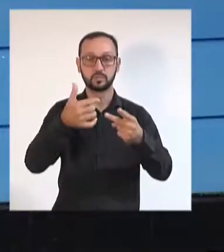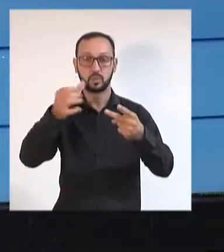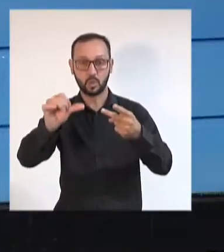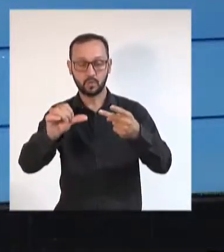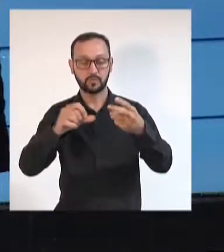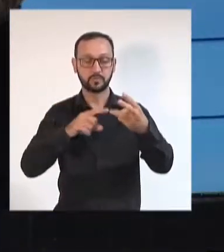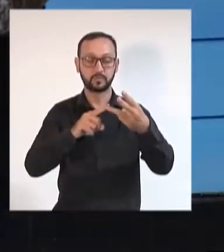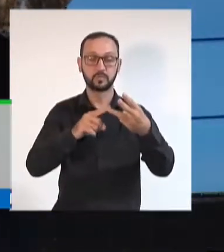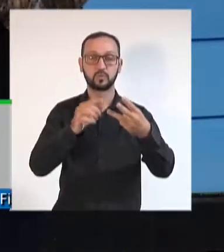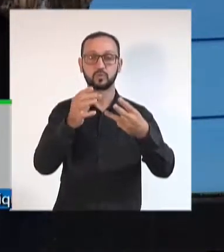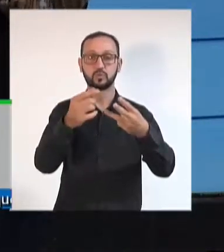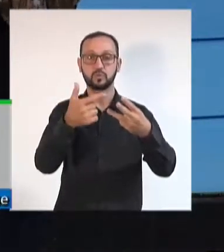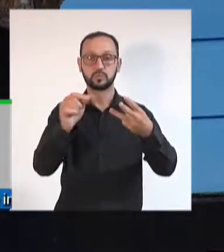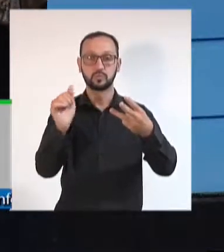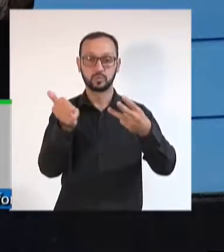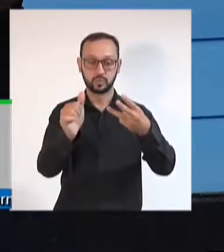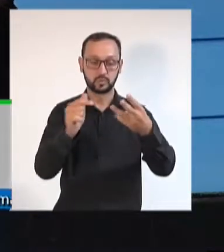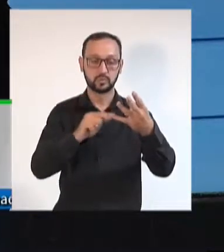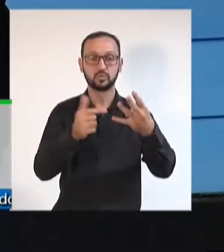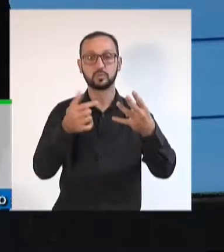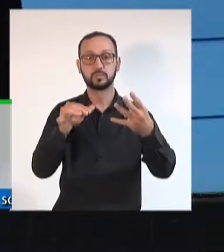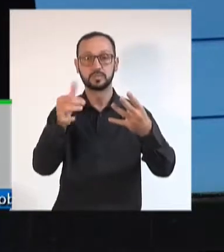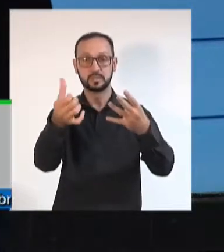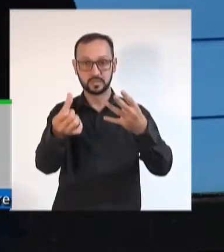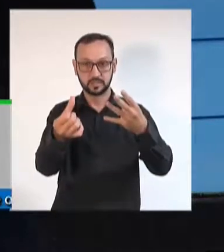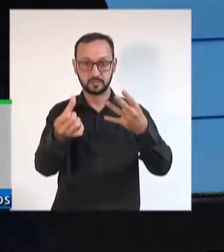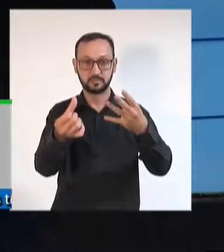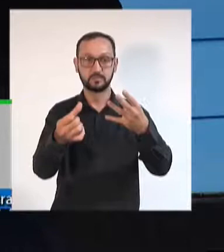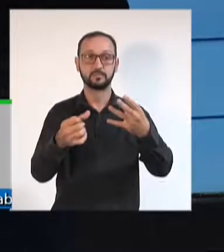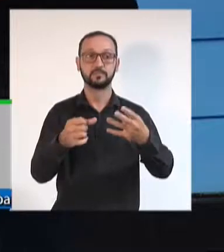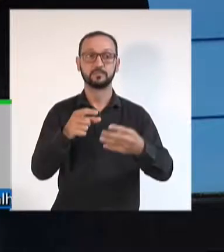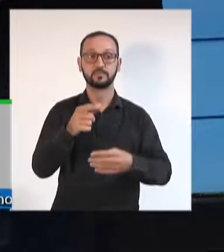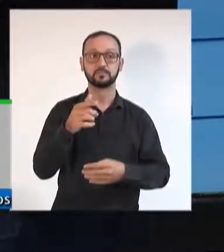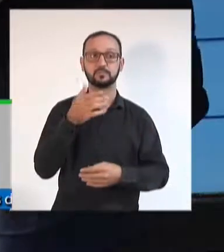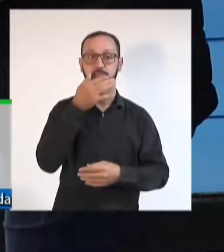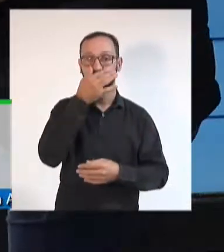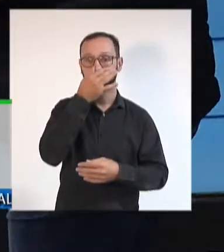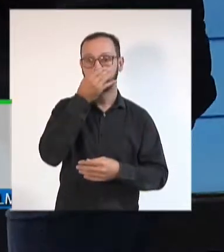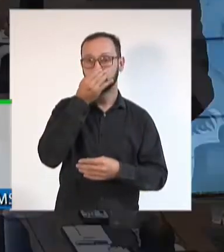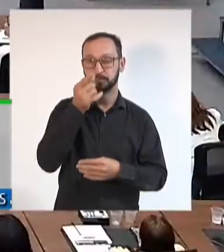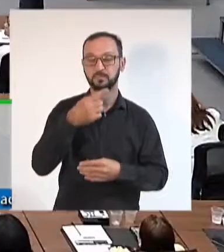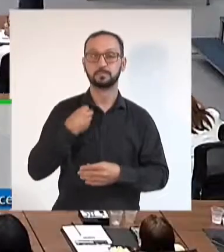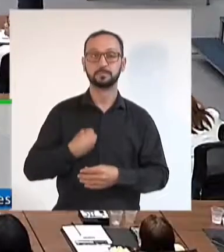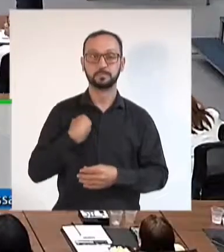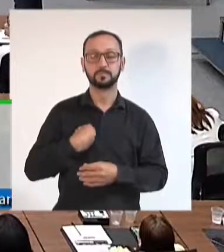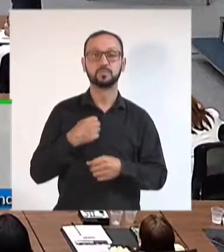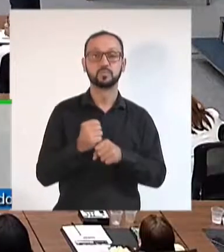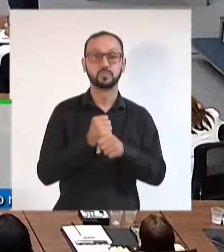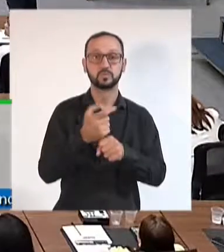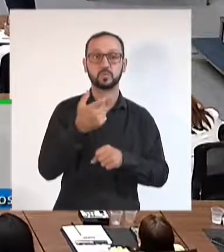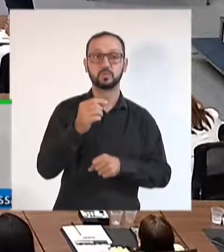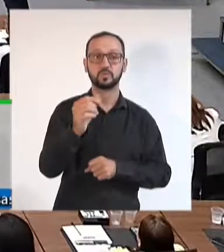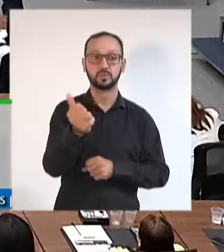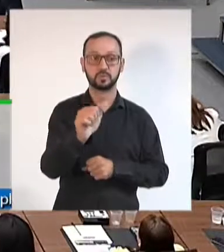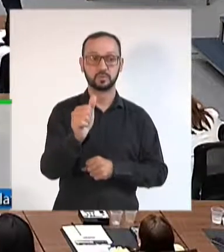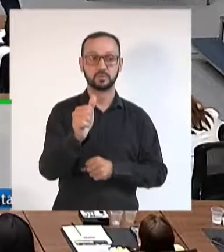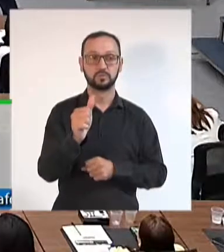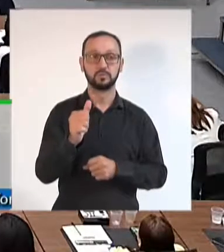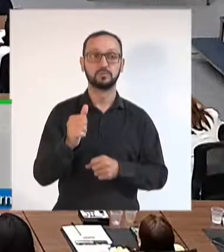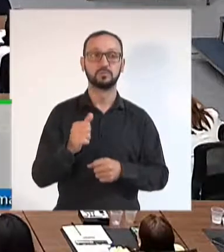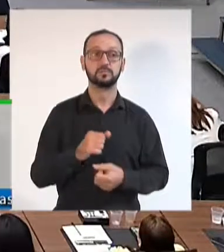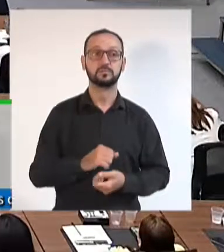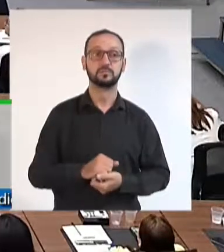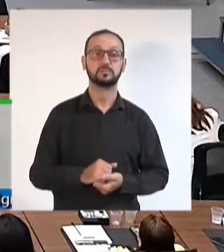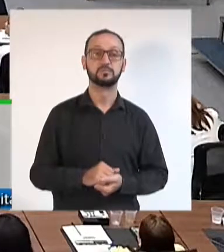2009, 2011 e 2016. Você, com certeza, estava na da 2011, né? Eu não sei nas outras, né,